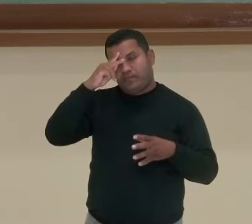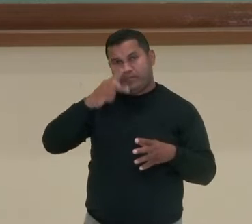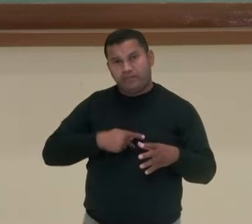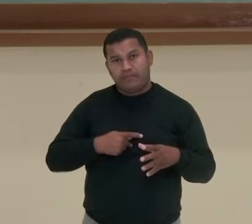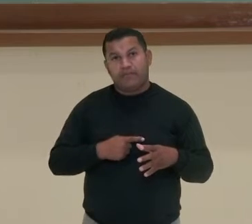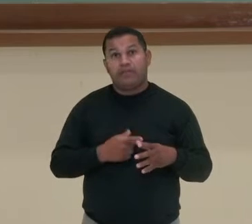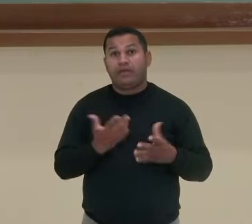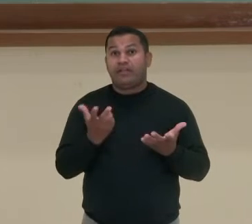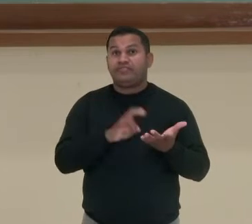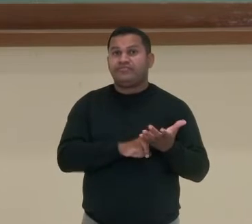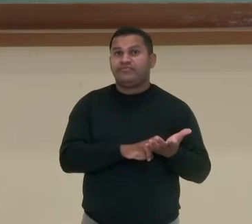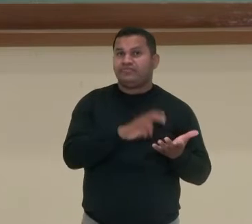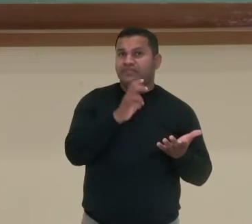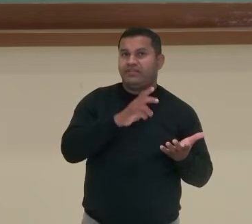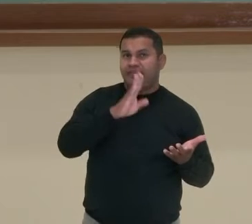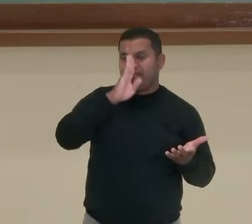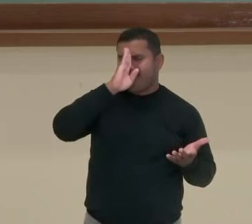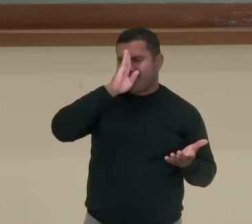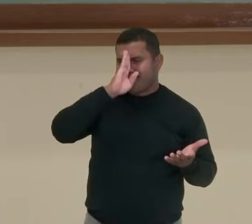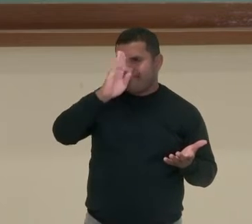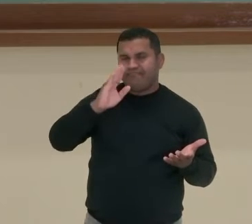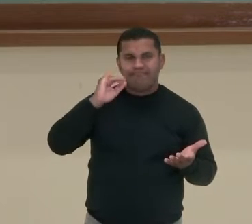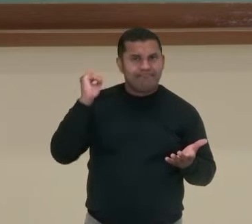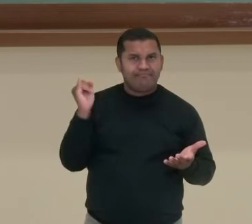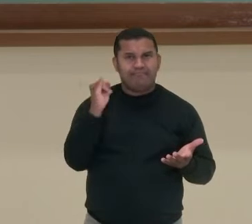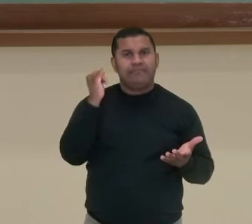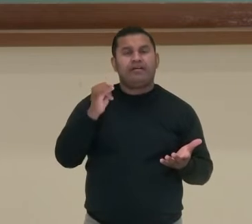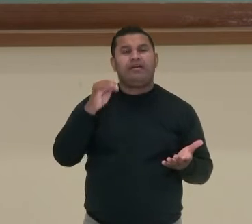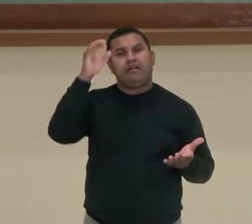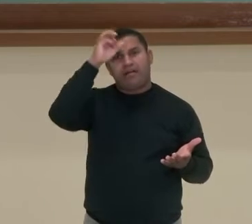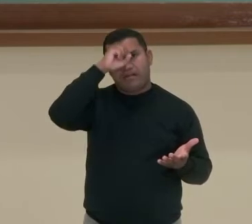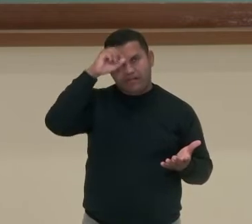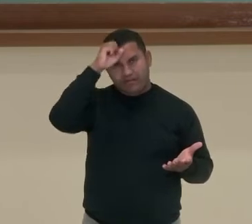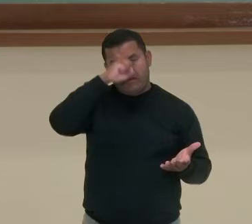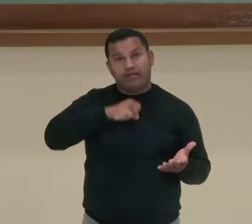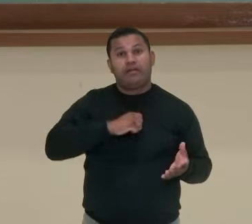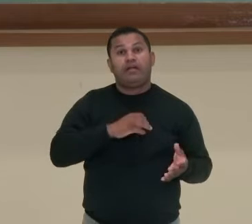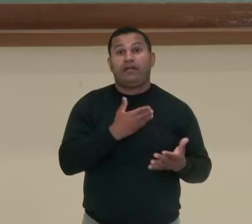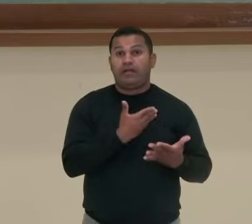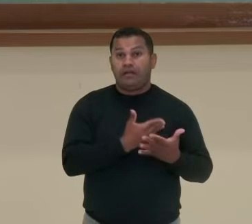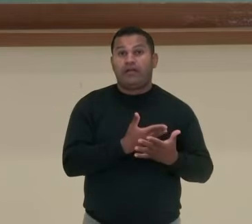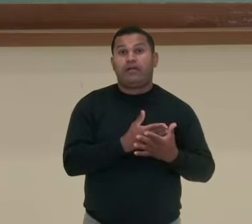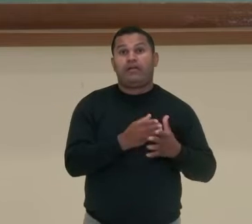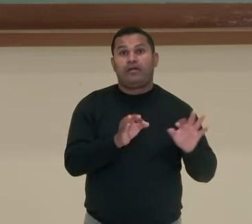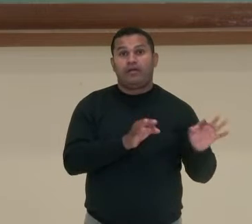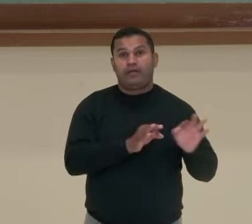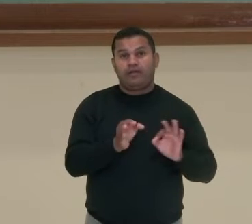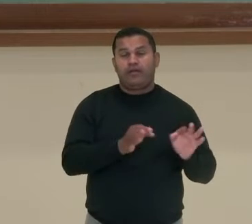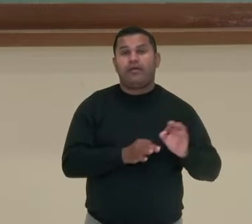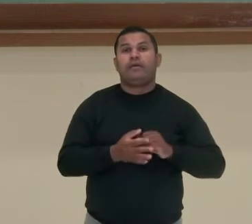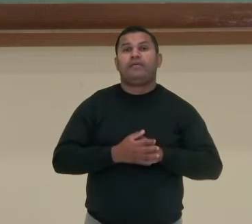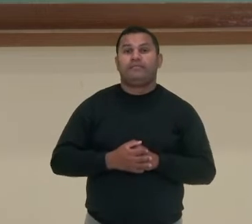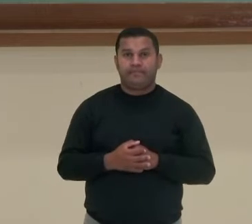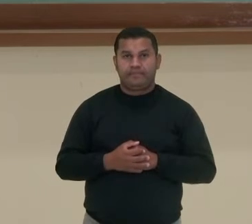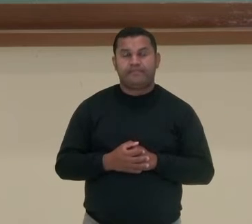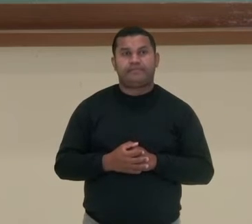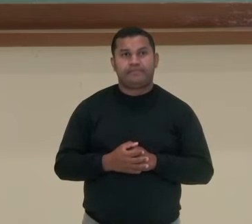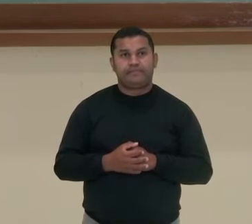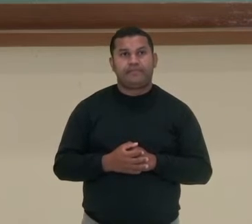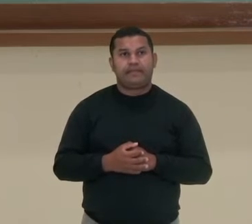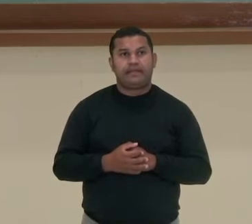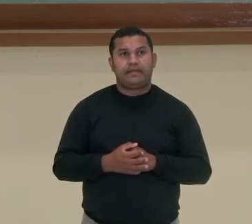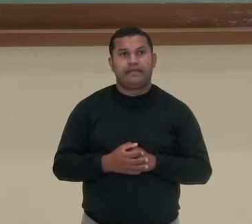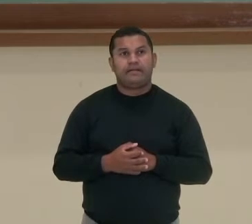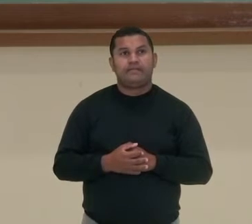de manhã é o momento ideal para meus estudos. É uma organização de estudos. Vamos